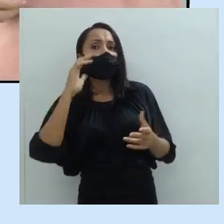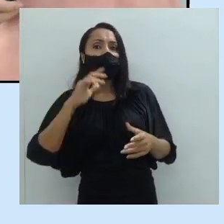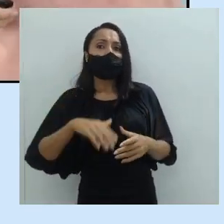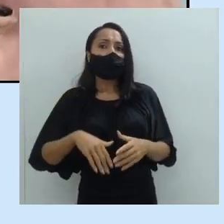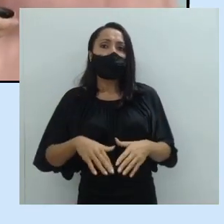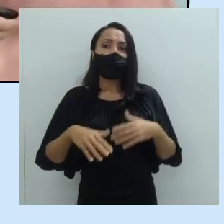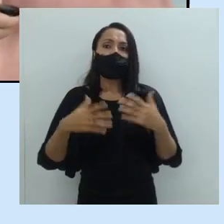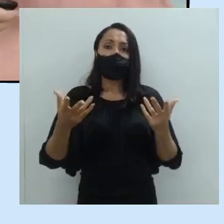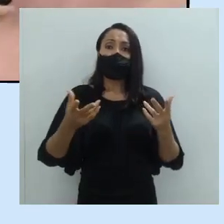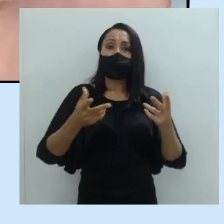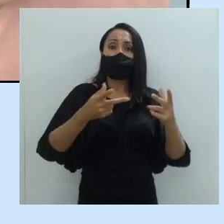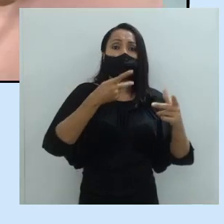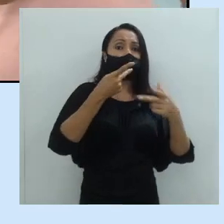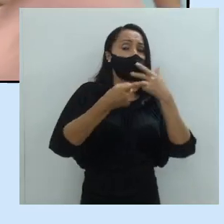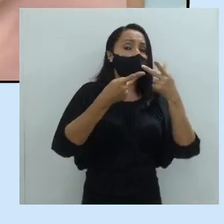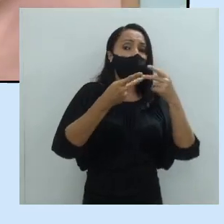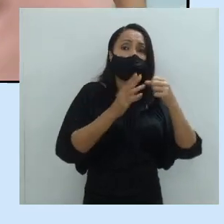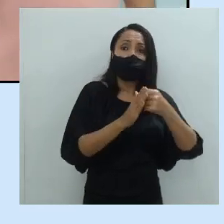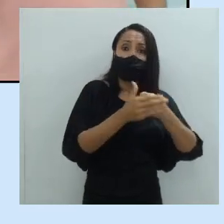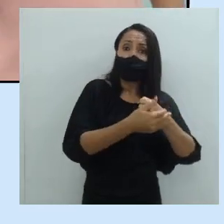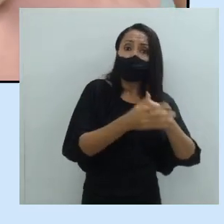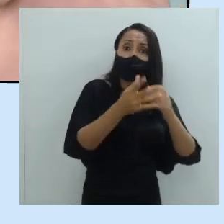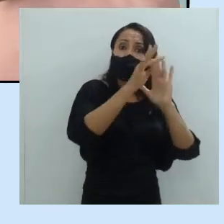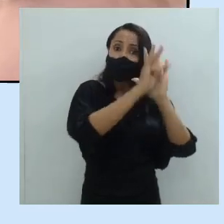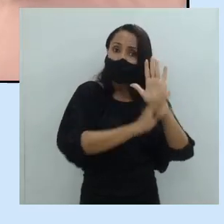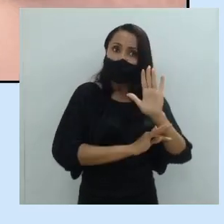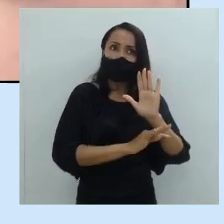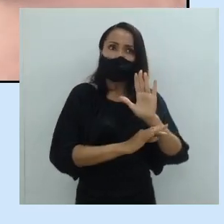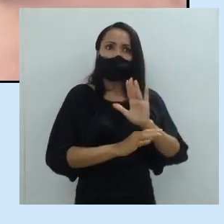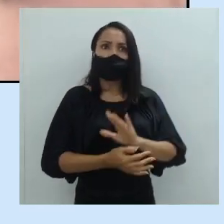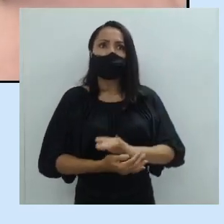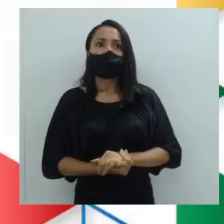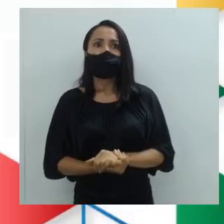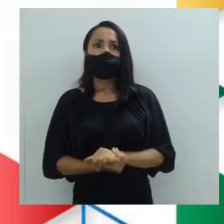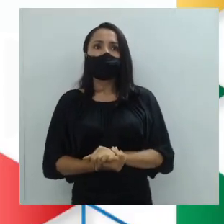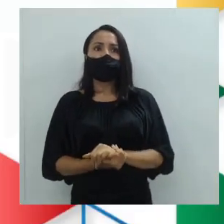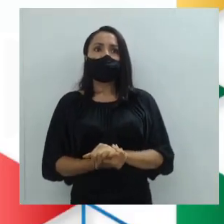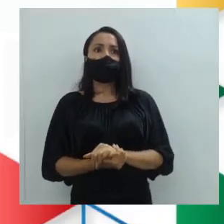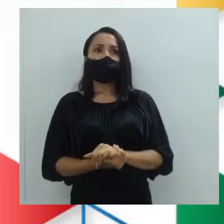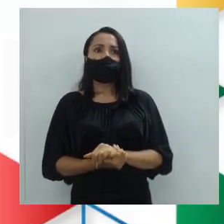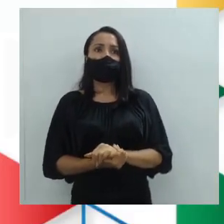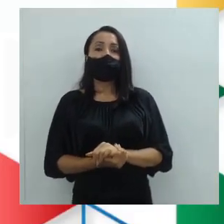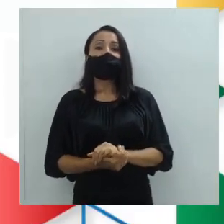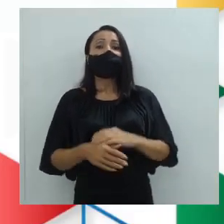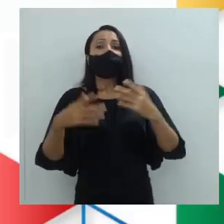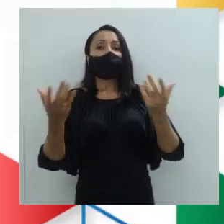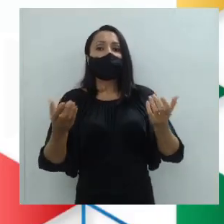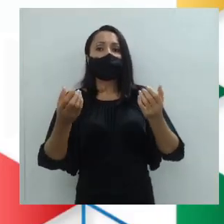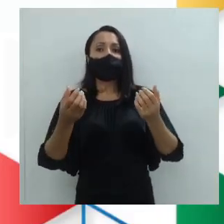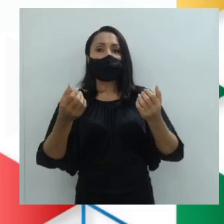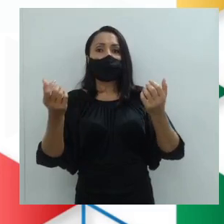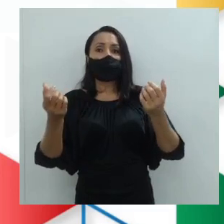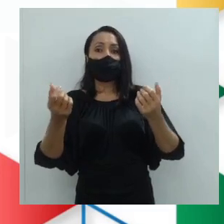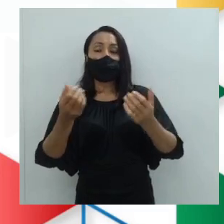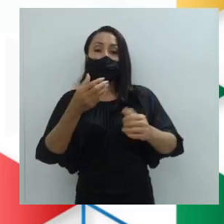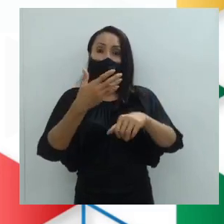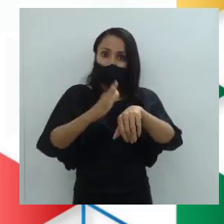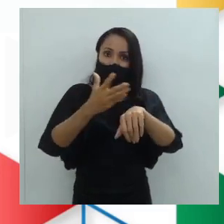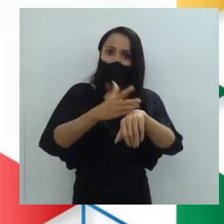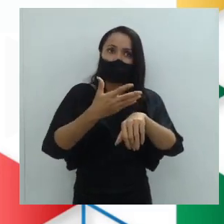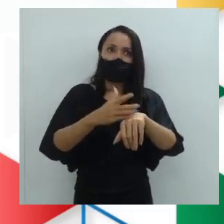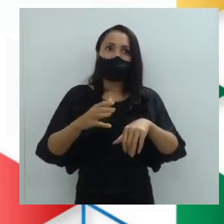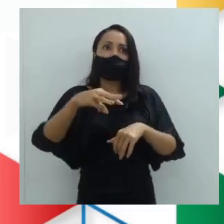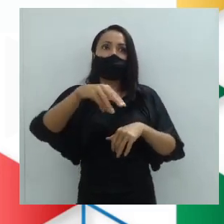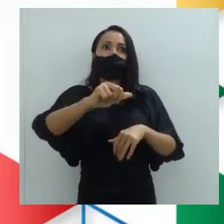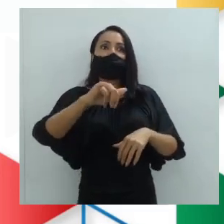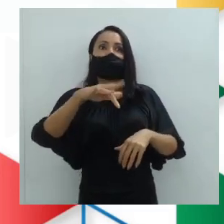é não dito dentro do texto. Vejam só aqui, mas trago para vocês mais um exercício.